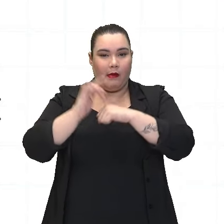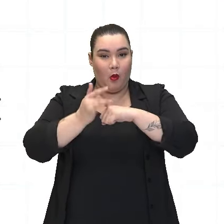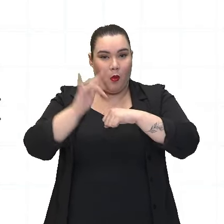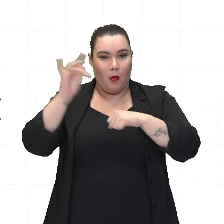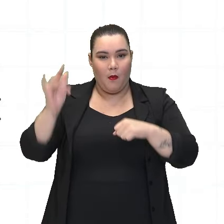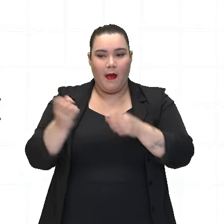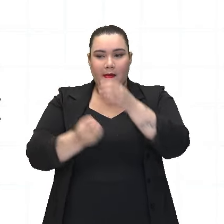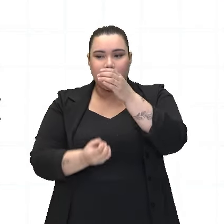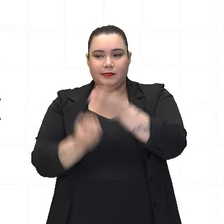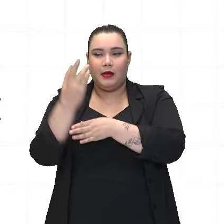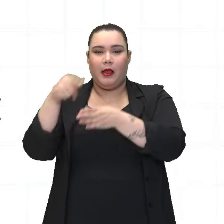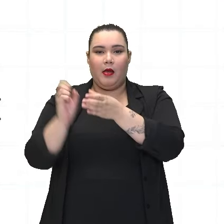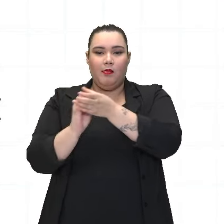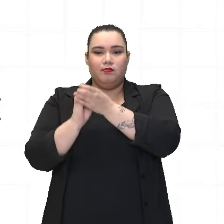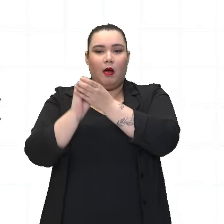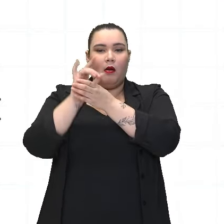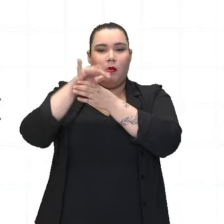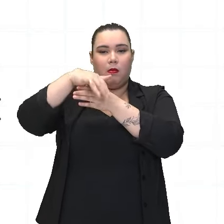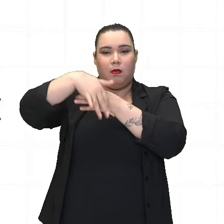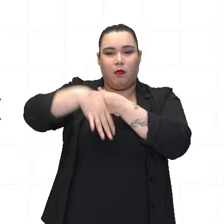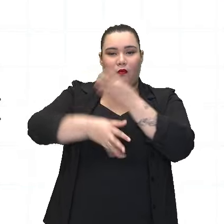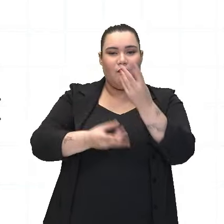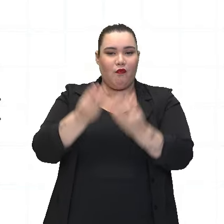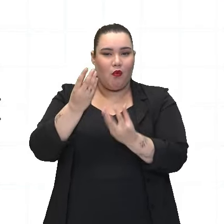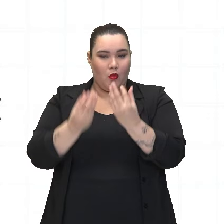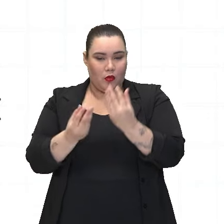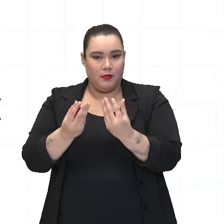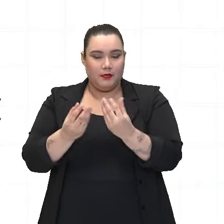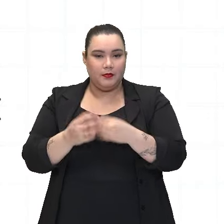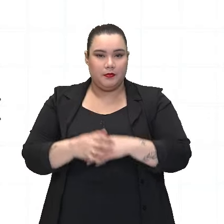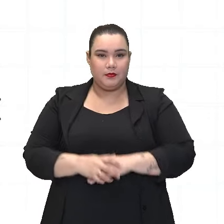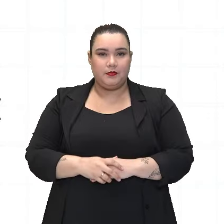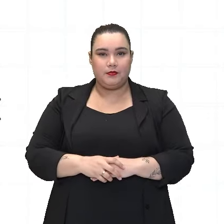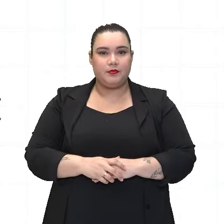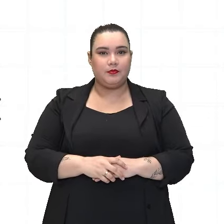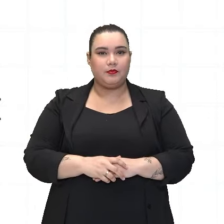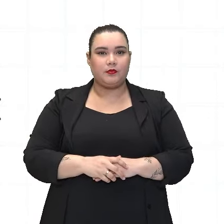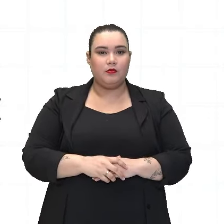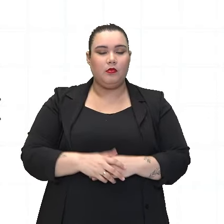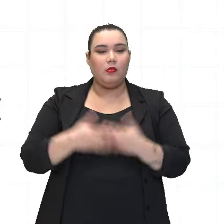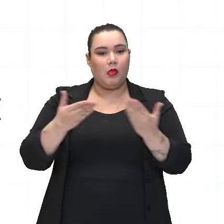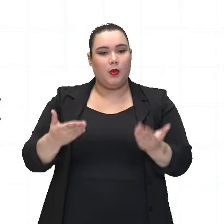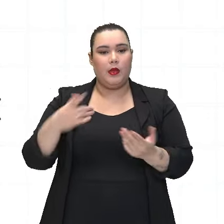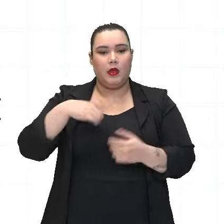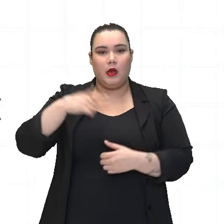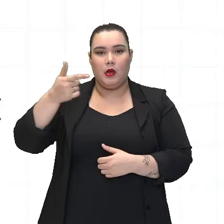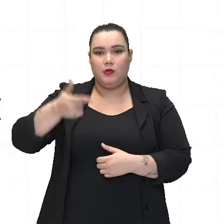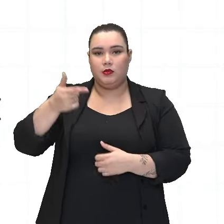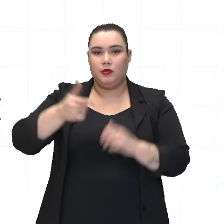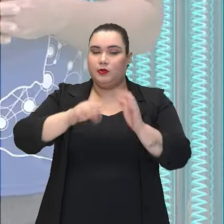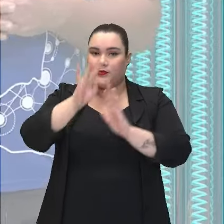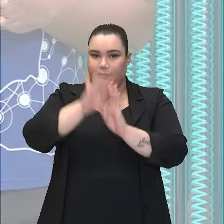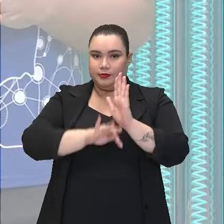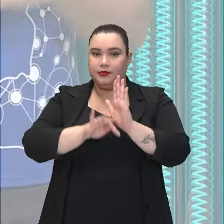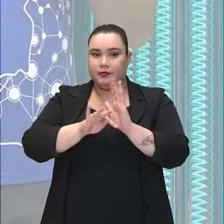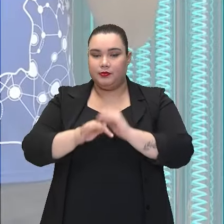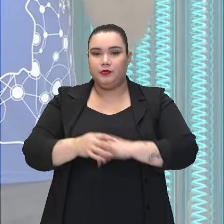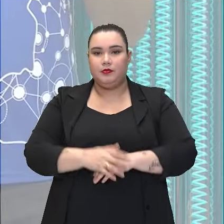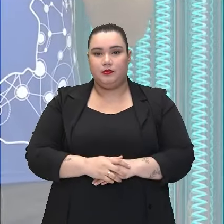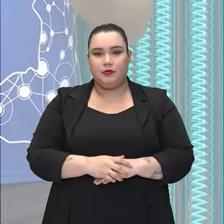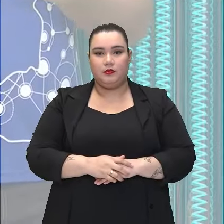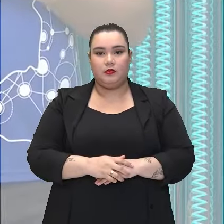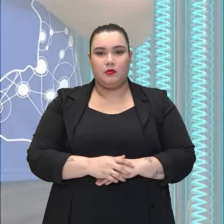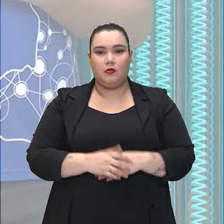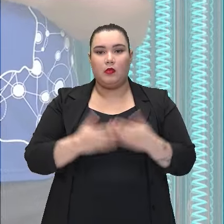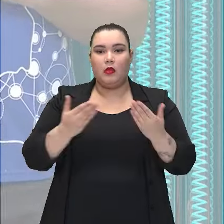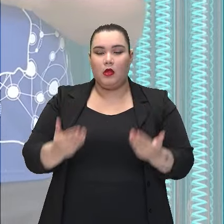pelos vulcões em atividade. Então, gente, temos aí o nosso segundo texto, voltando aqui comigo, e